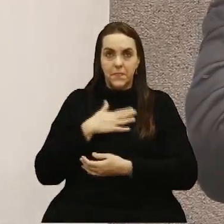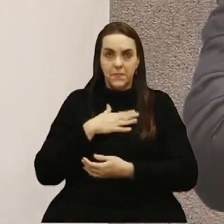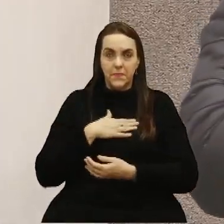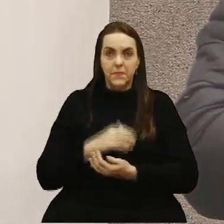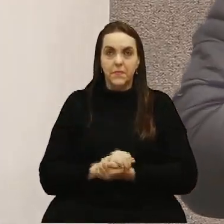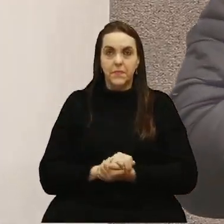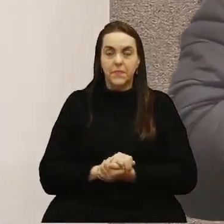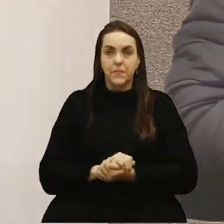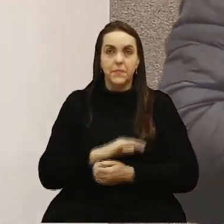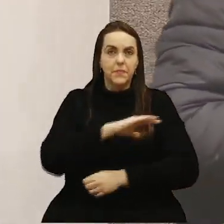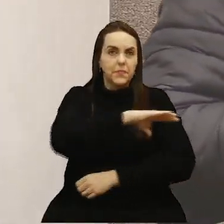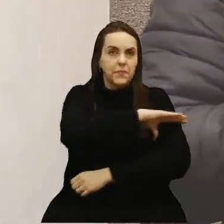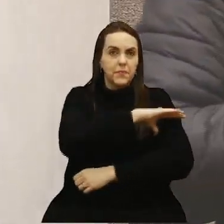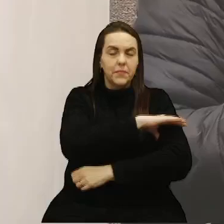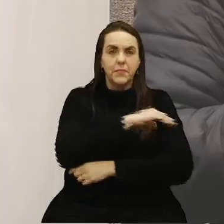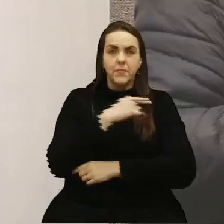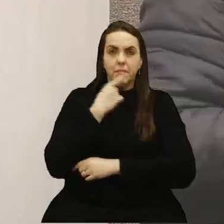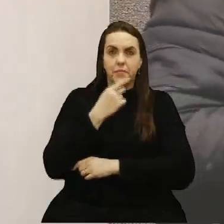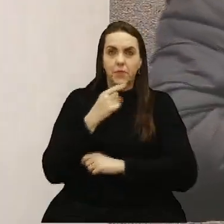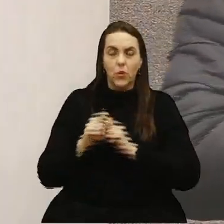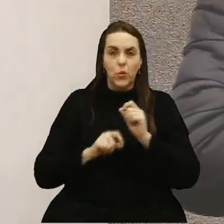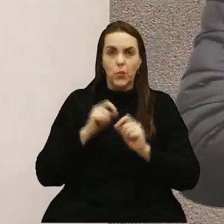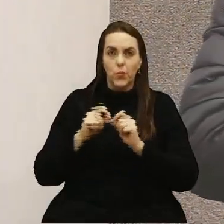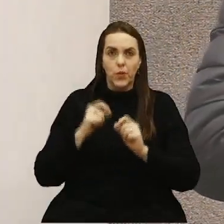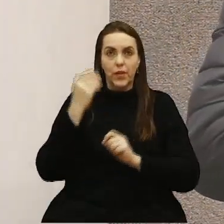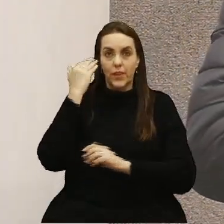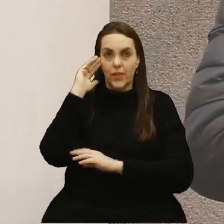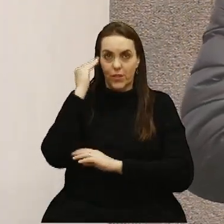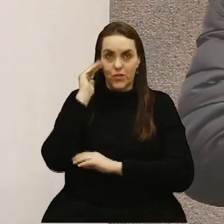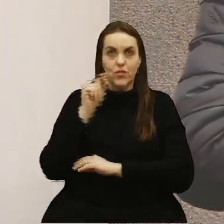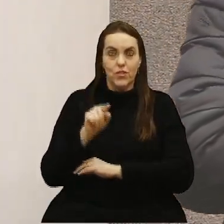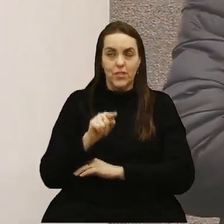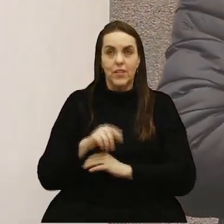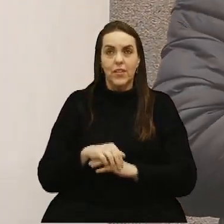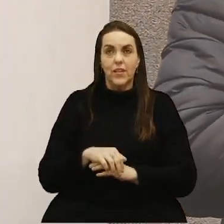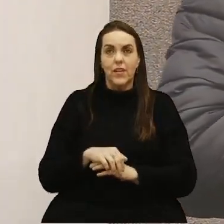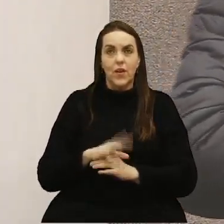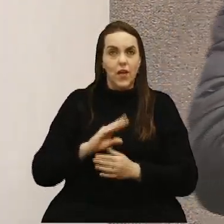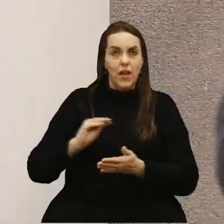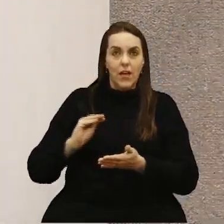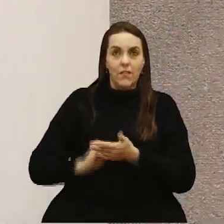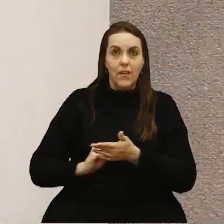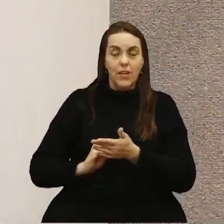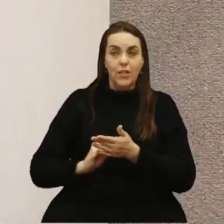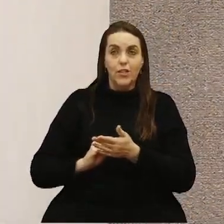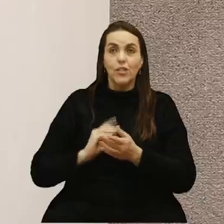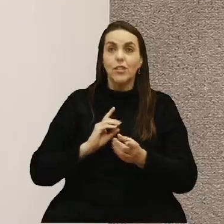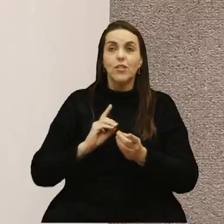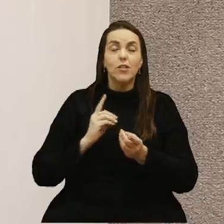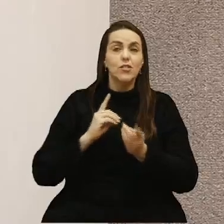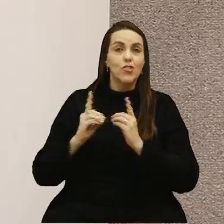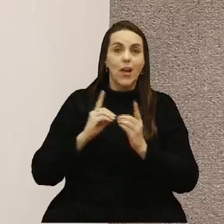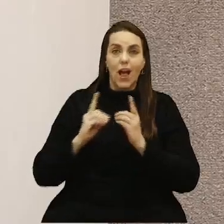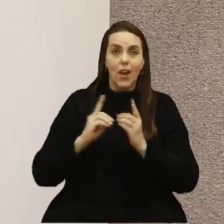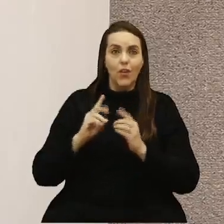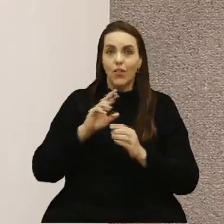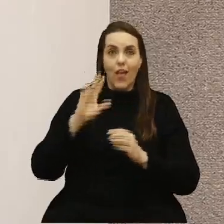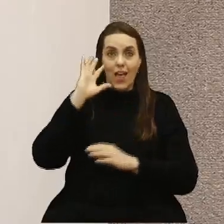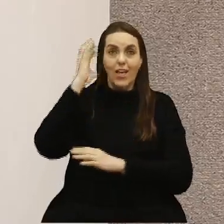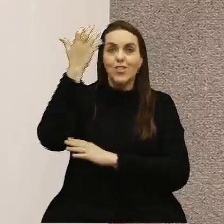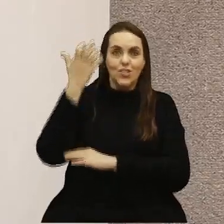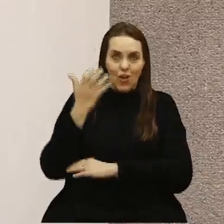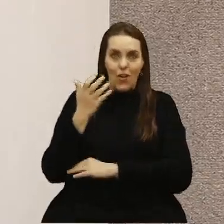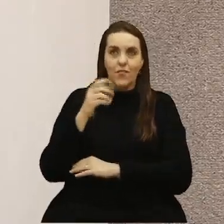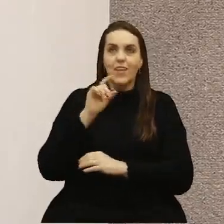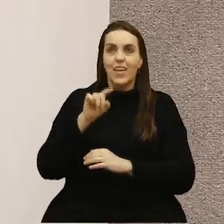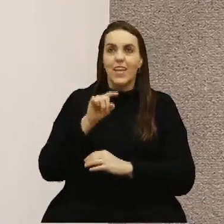o capitão Ramon falou uma expressão e eu entendi o que ele quis dizer, né? Ele falou, até gravei aqui, só com diálogo nada se resolve. Não, na verdade ele quis se referir à